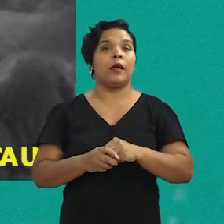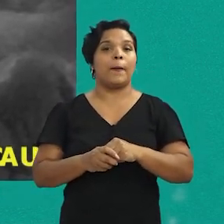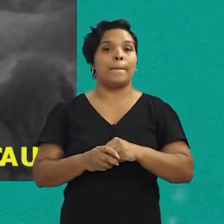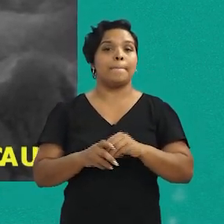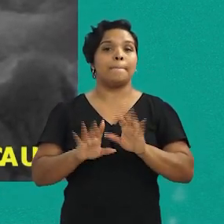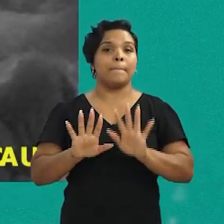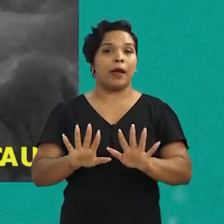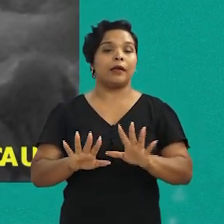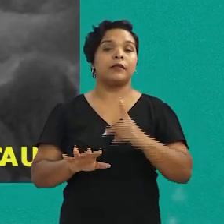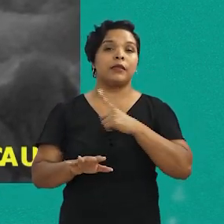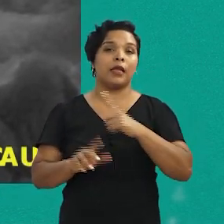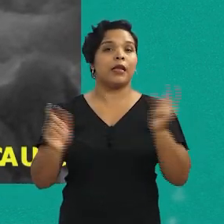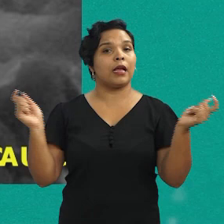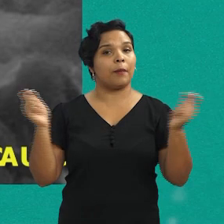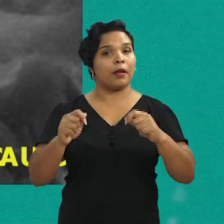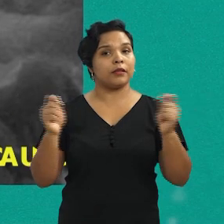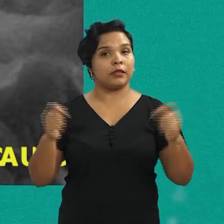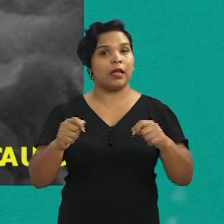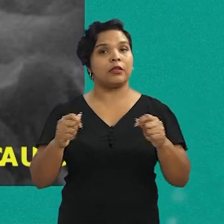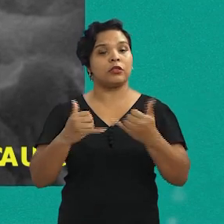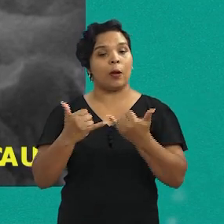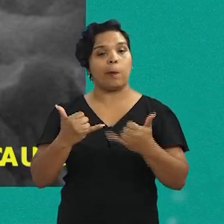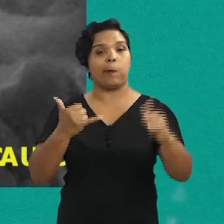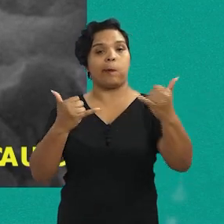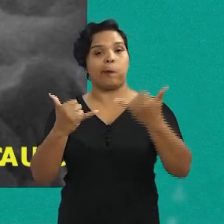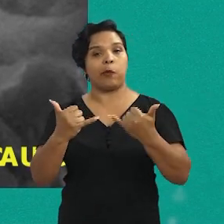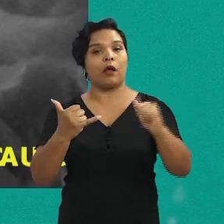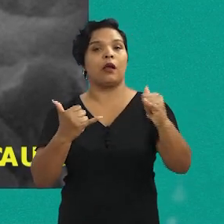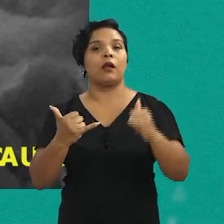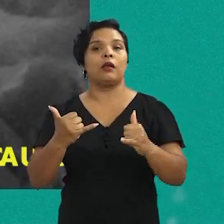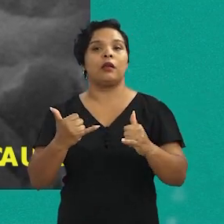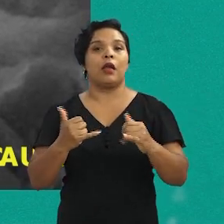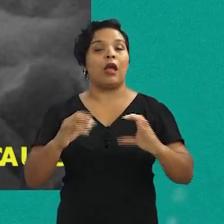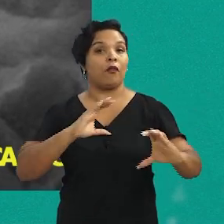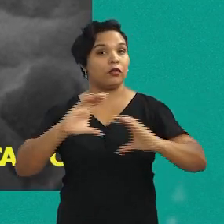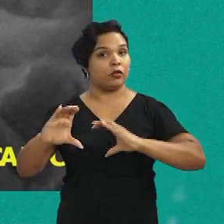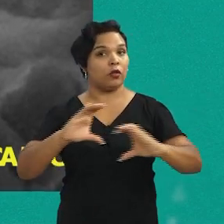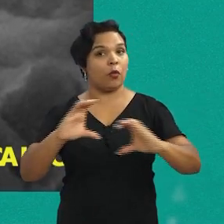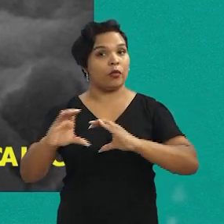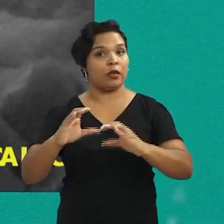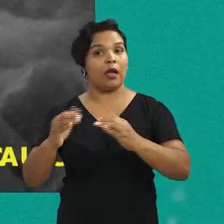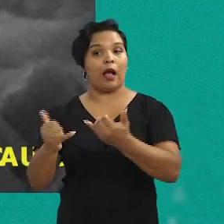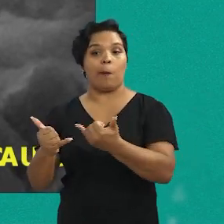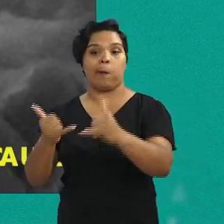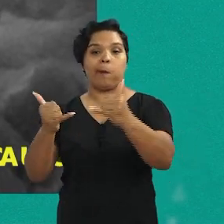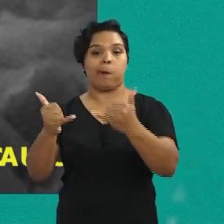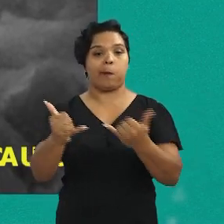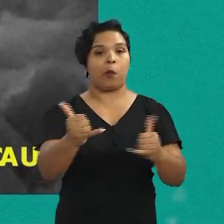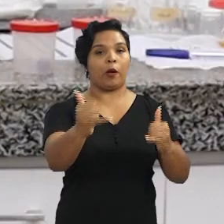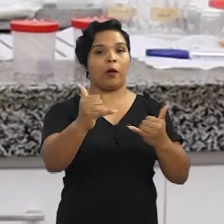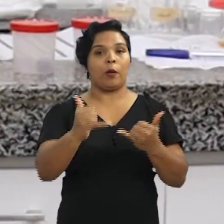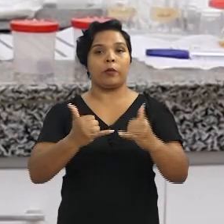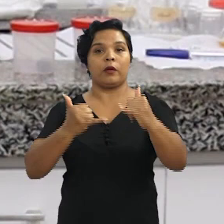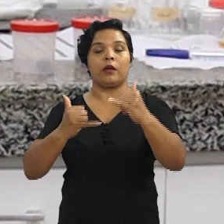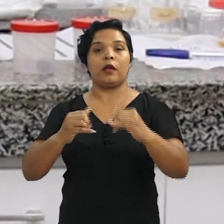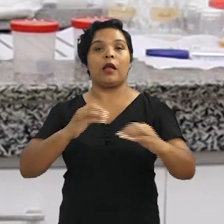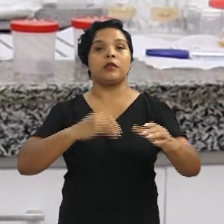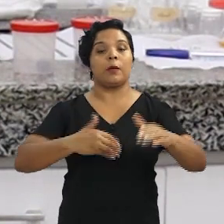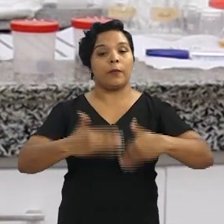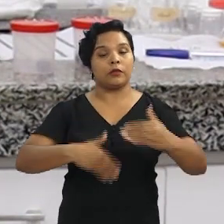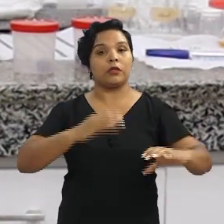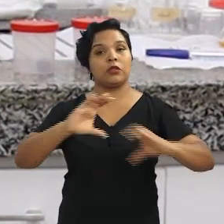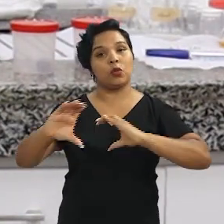do material, mas elas possuem capacidades condutoras. Então elas vão se comunicar uma com as outras, e esse processo